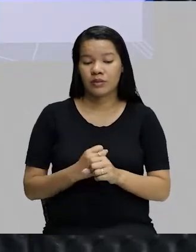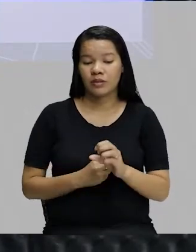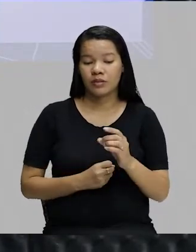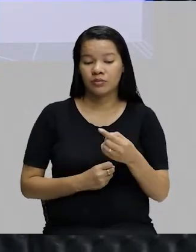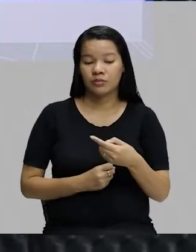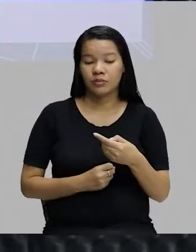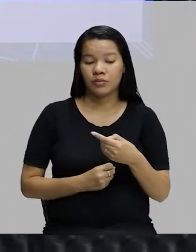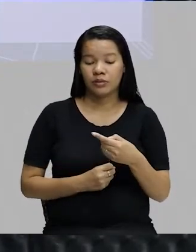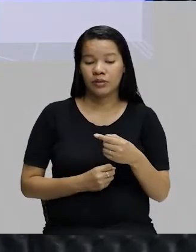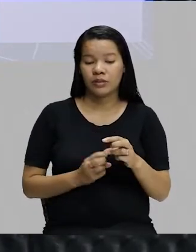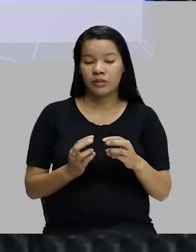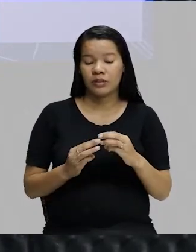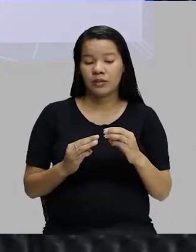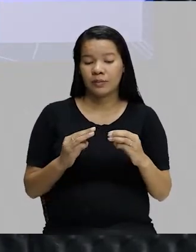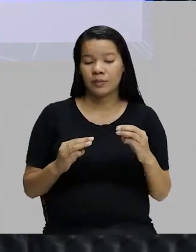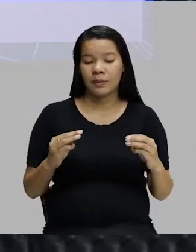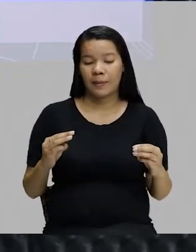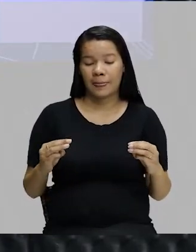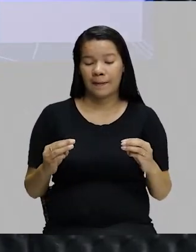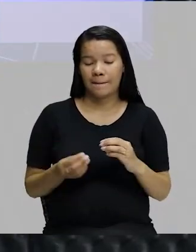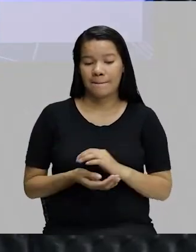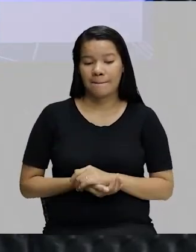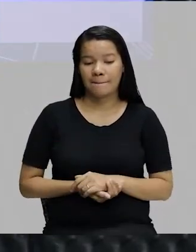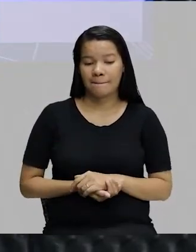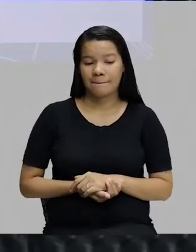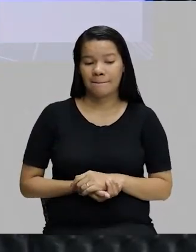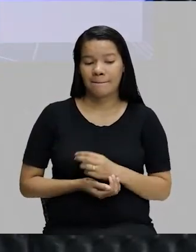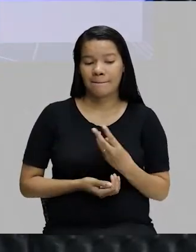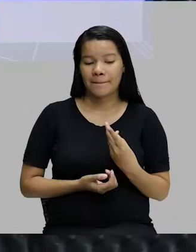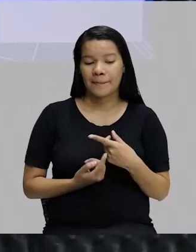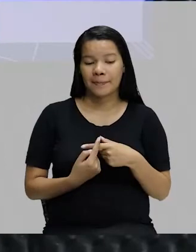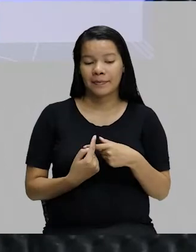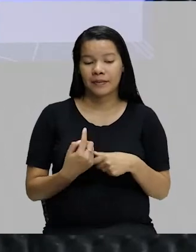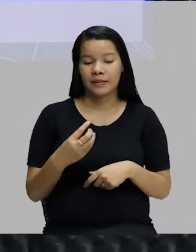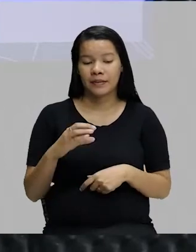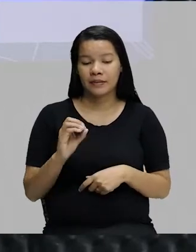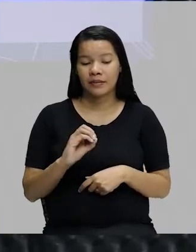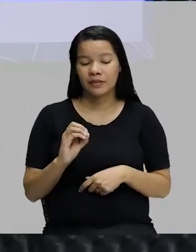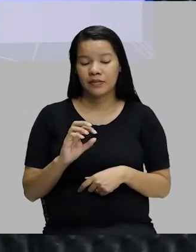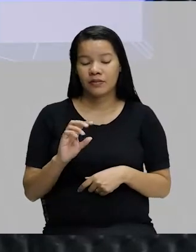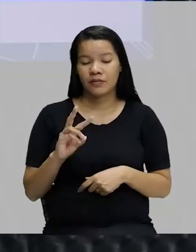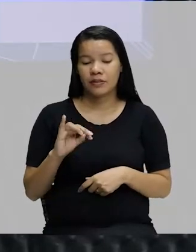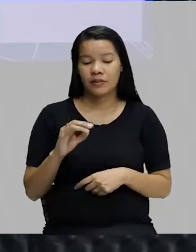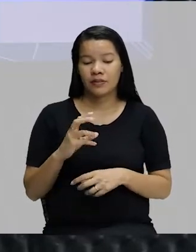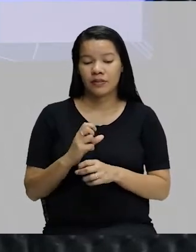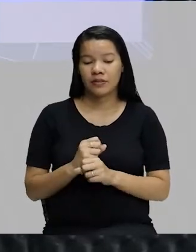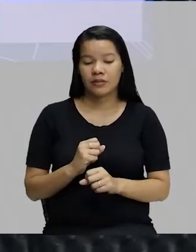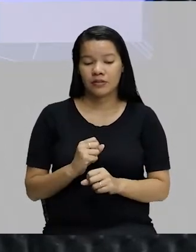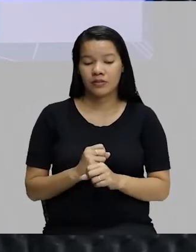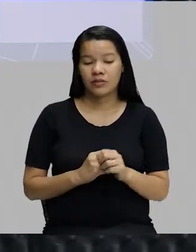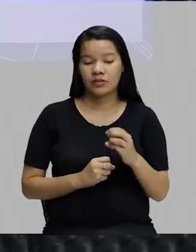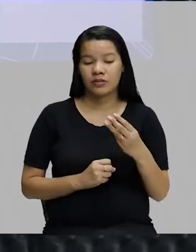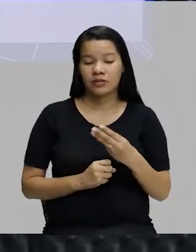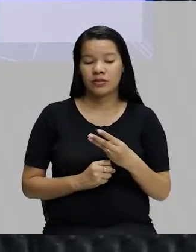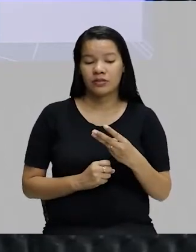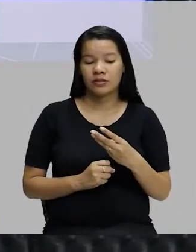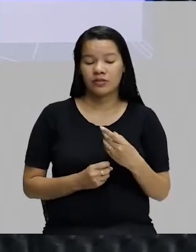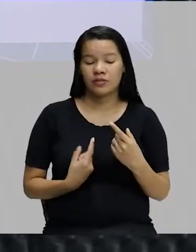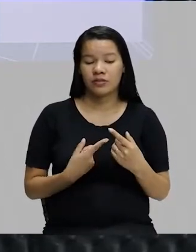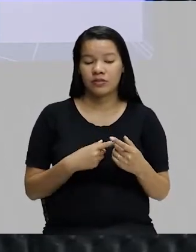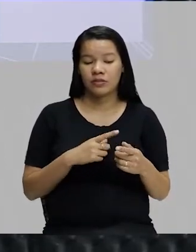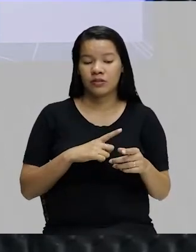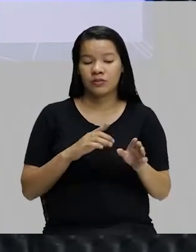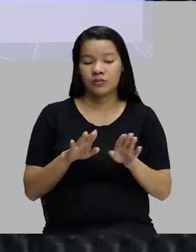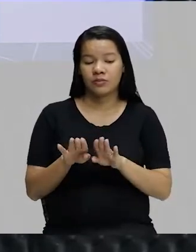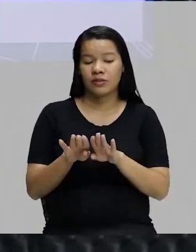é uma massa equivalente a zero, né? 3 mais 0 vai dar 3. Vou ter o balanço das massas,